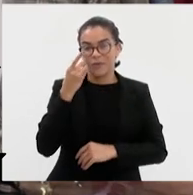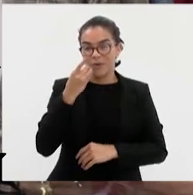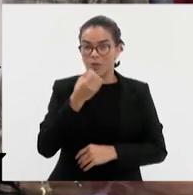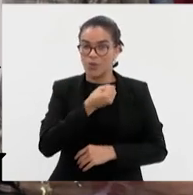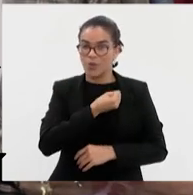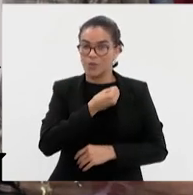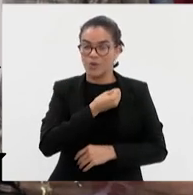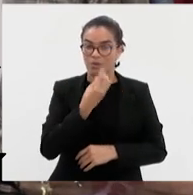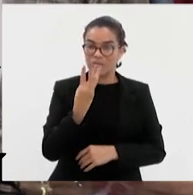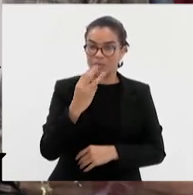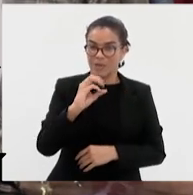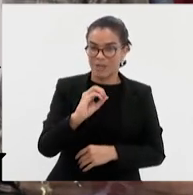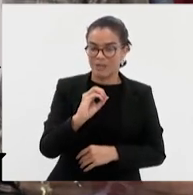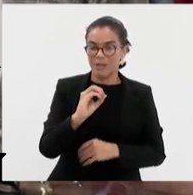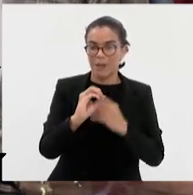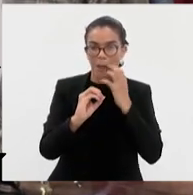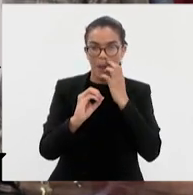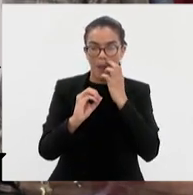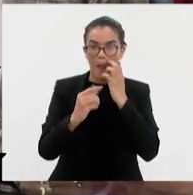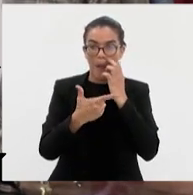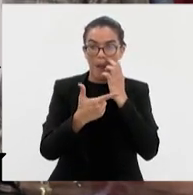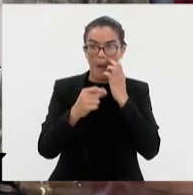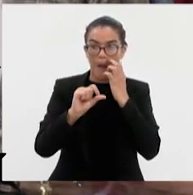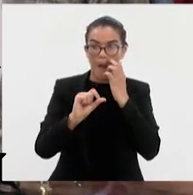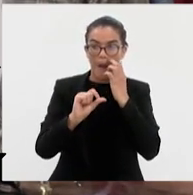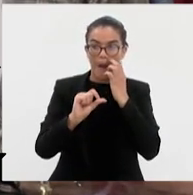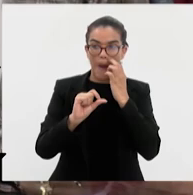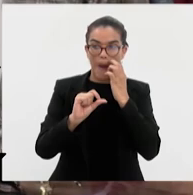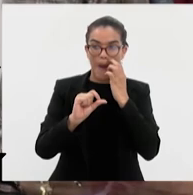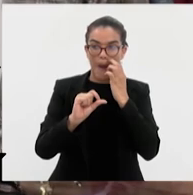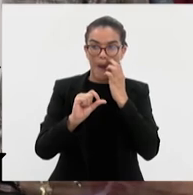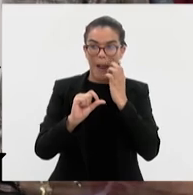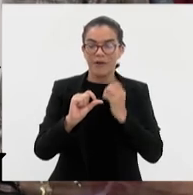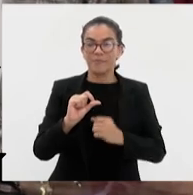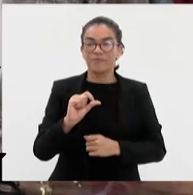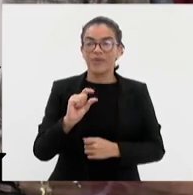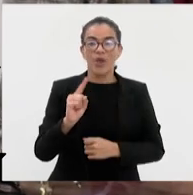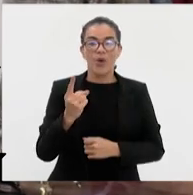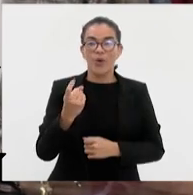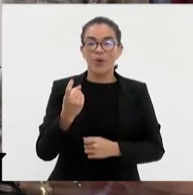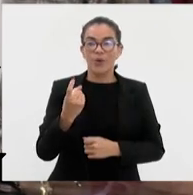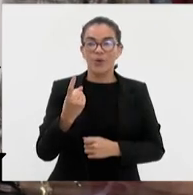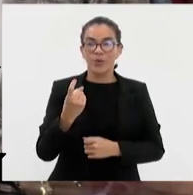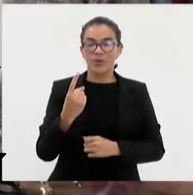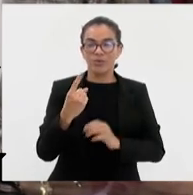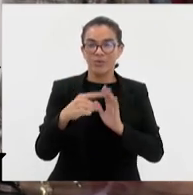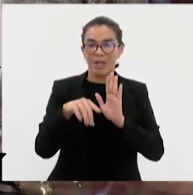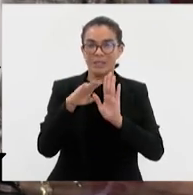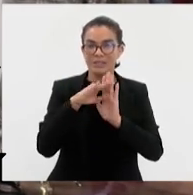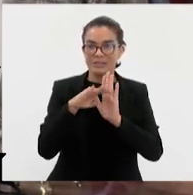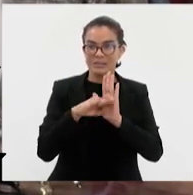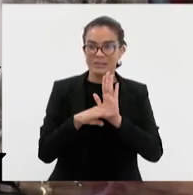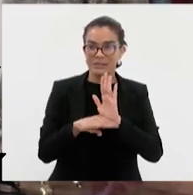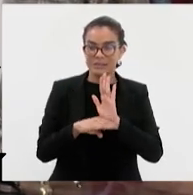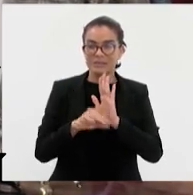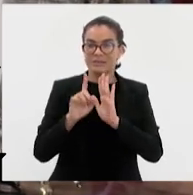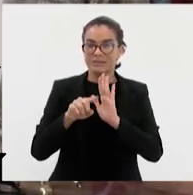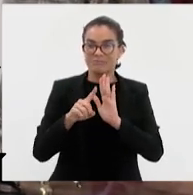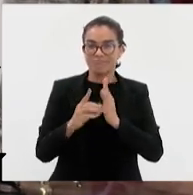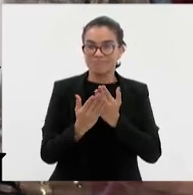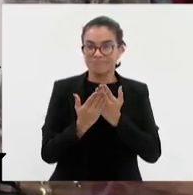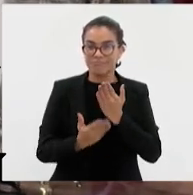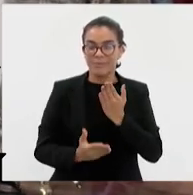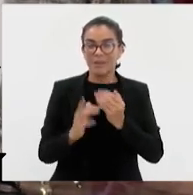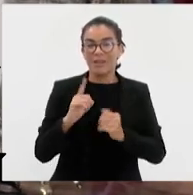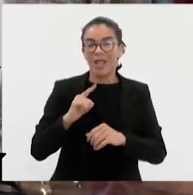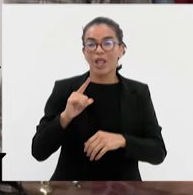30. Então, o item 29... Valeu. Acho que é o único desta lista, inclusive, que é de anexação, e depois tem